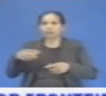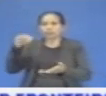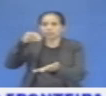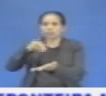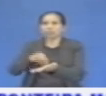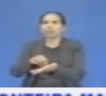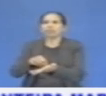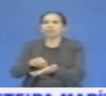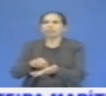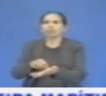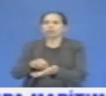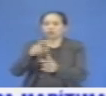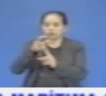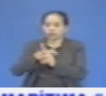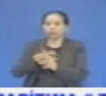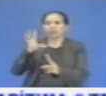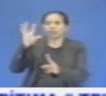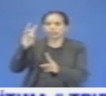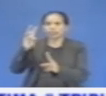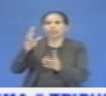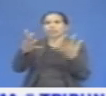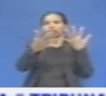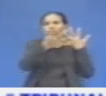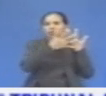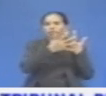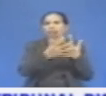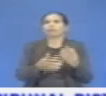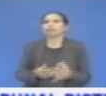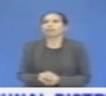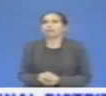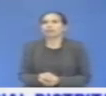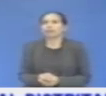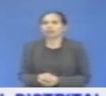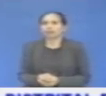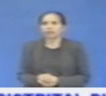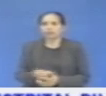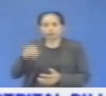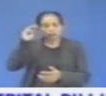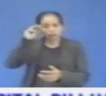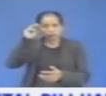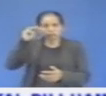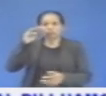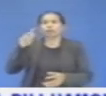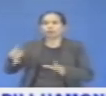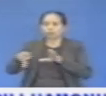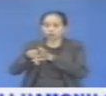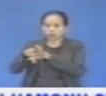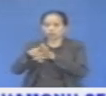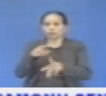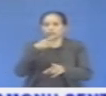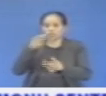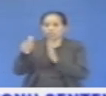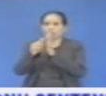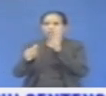Arguido Gastão Souza ho fulang neng cadeia suspende ba fulang neng. Arguido Ministério Público condena ho artigo atos rua senulo